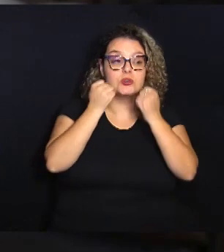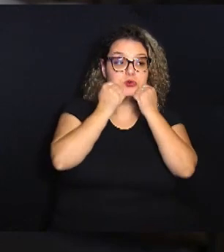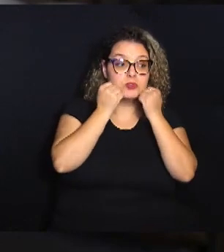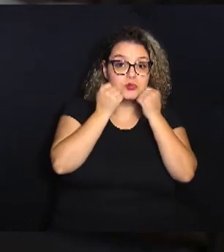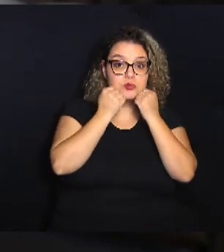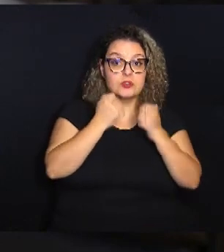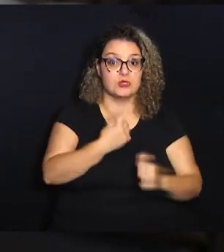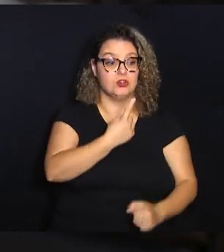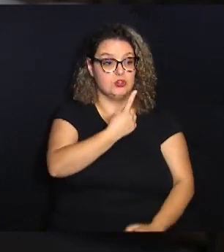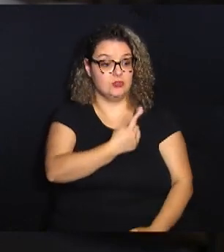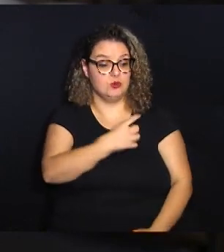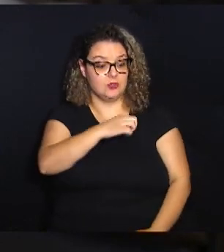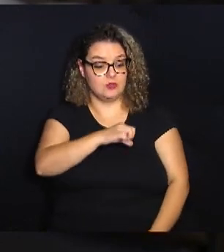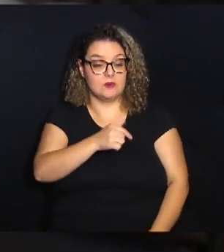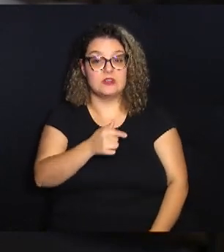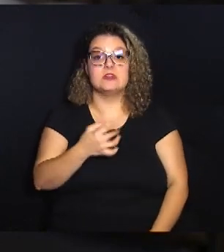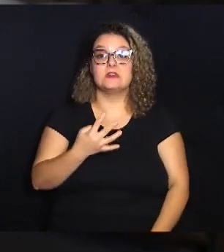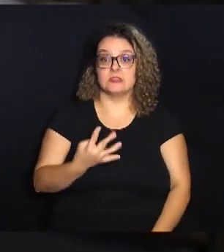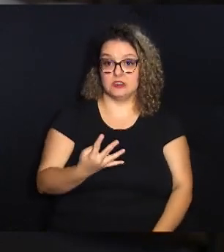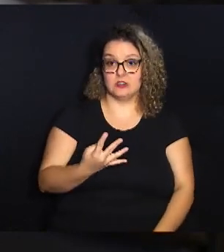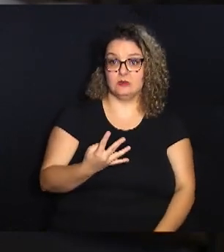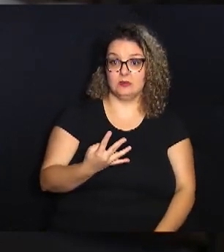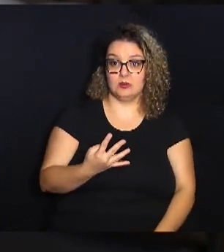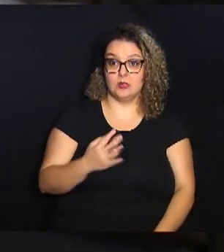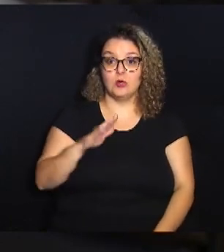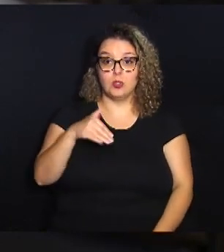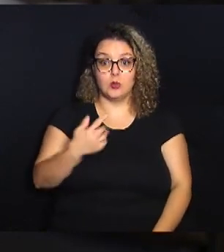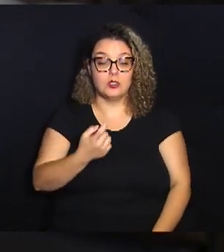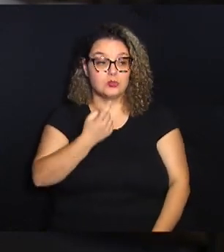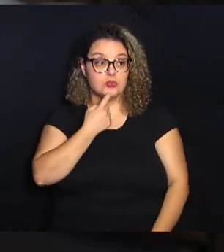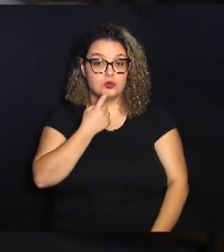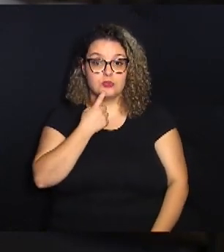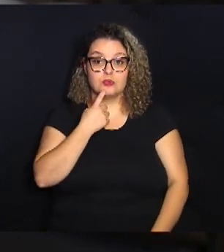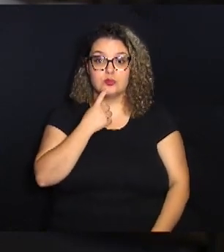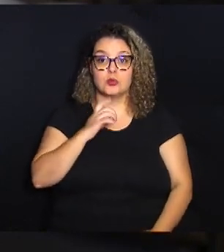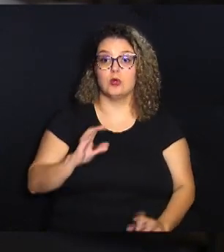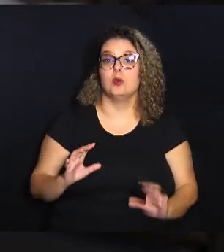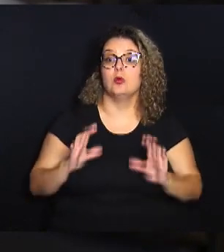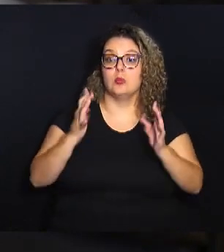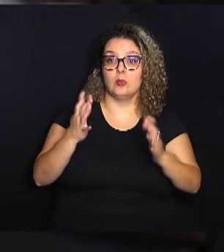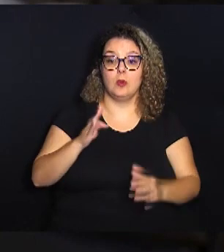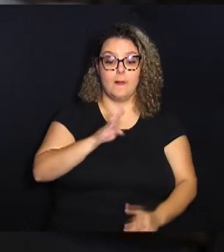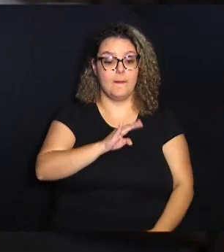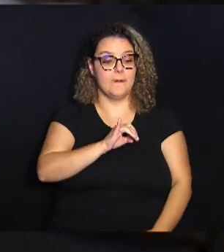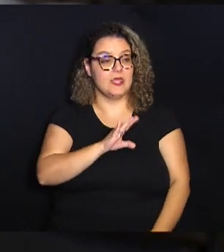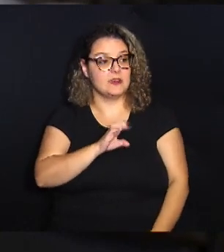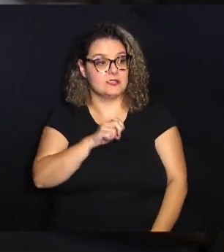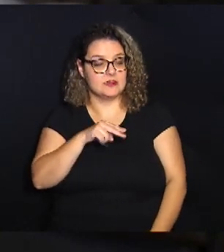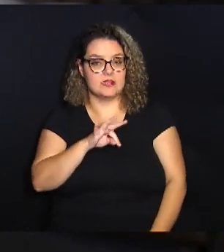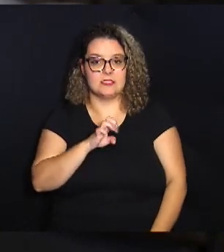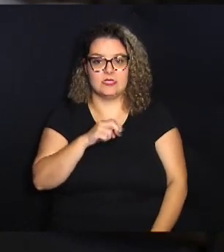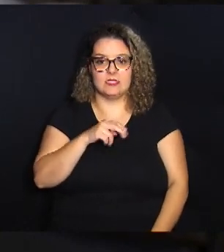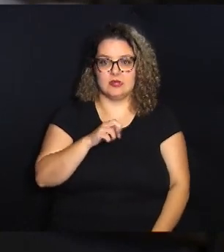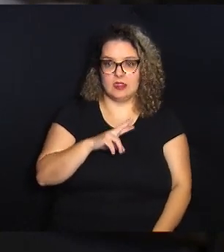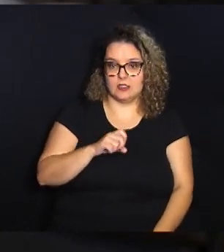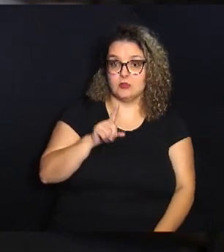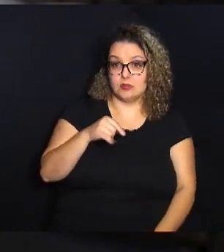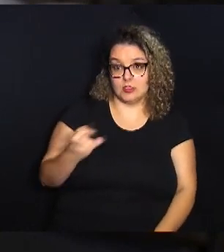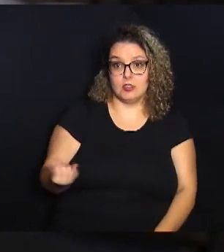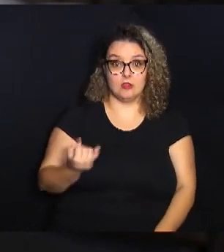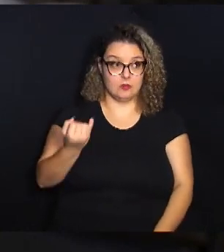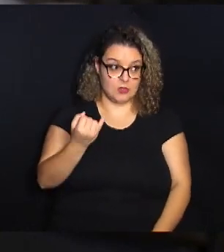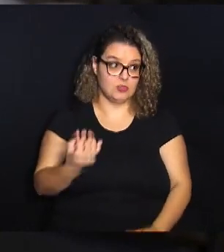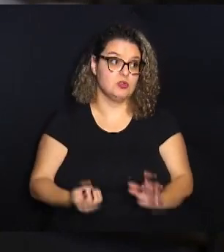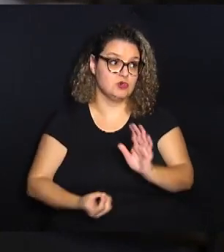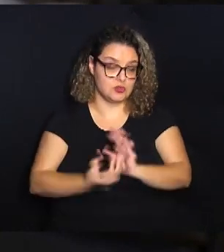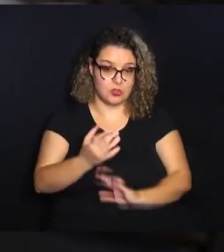de 1974, quando Campinas comemorava o seu bicentenário. Sim. E a importância de criar